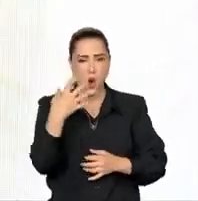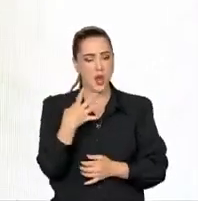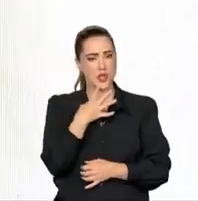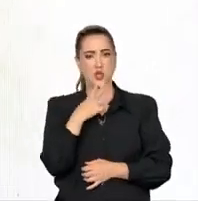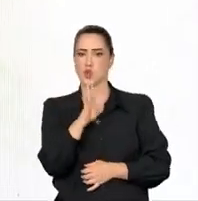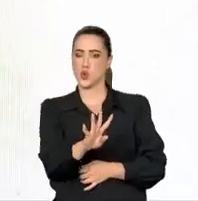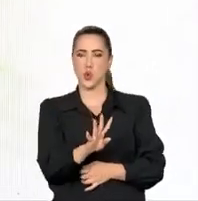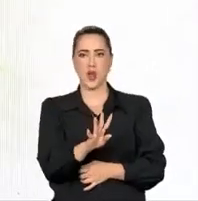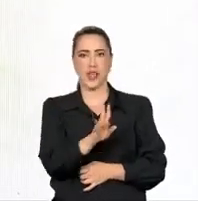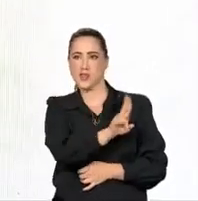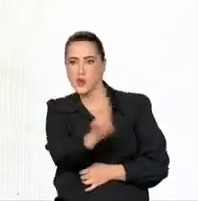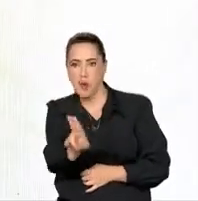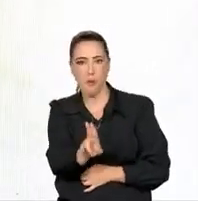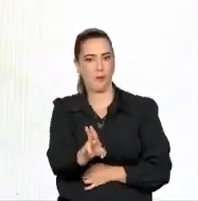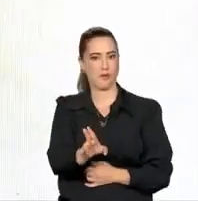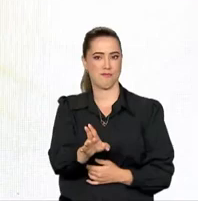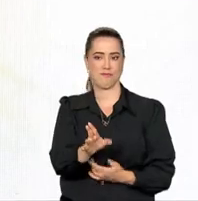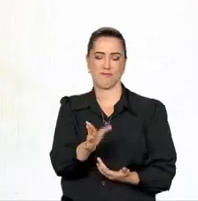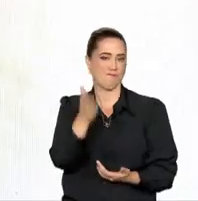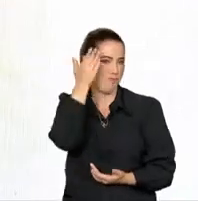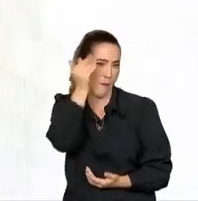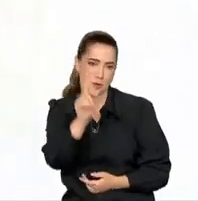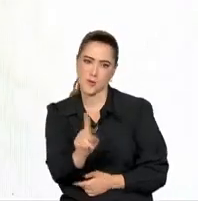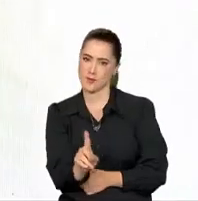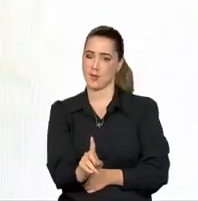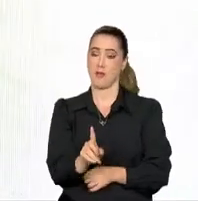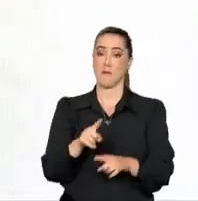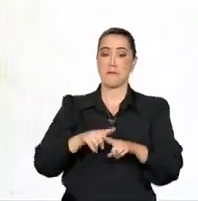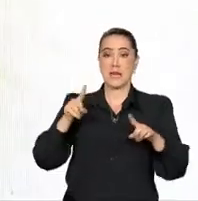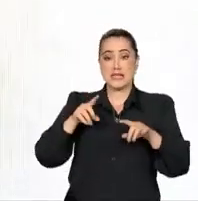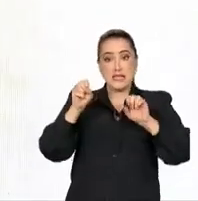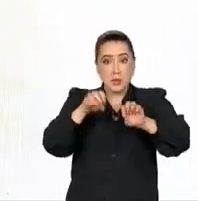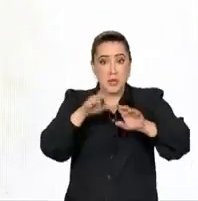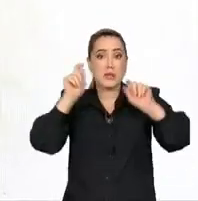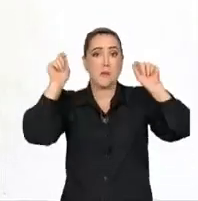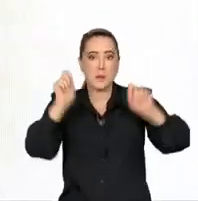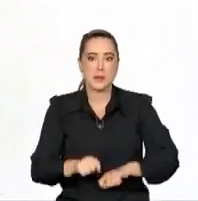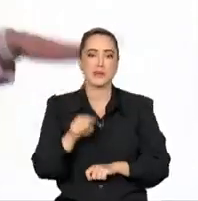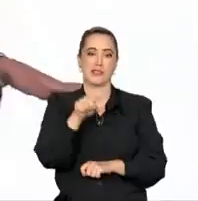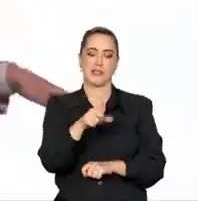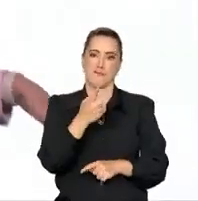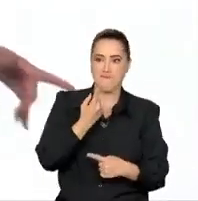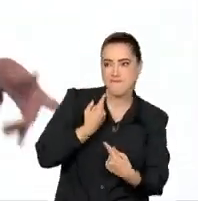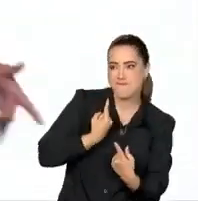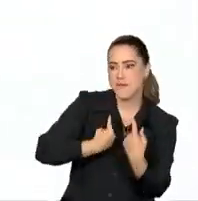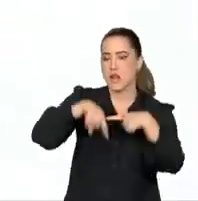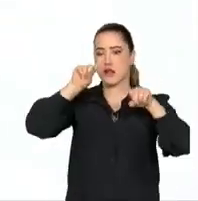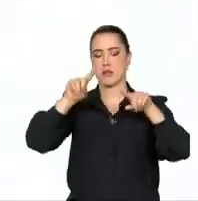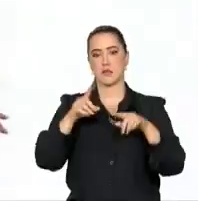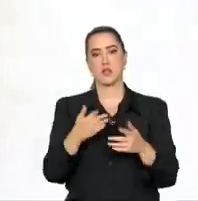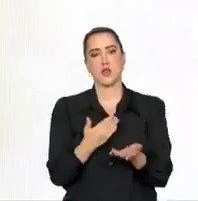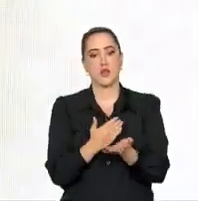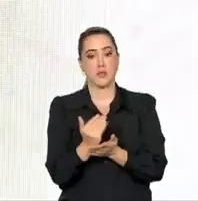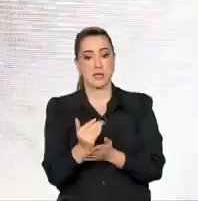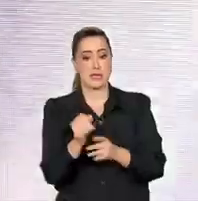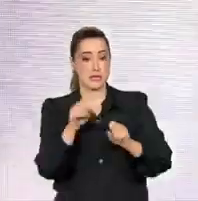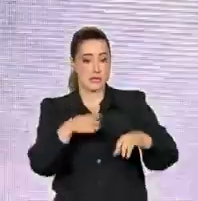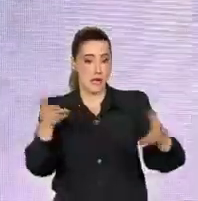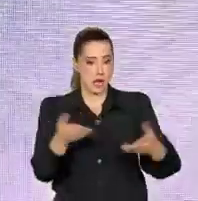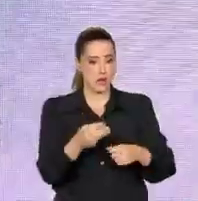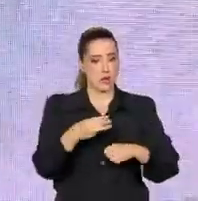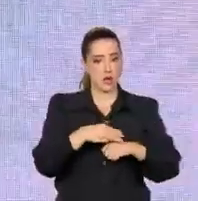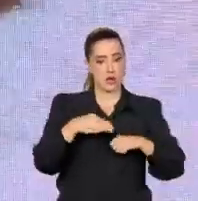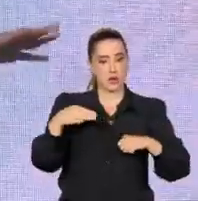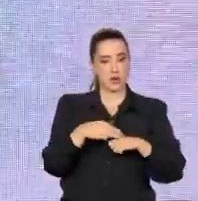ouve falar. E eu acho que a educação permite isso. Quando eu comecei a dar aula agora no mestrado aqui em Brasília, que a